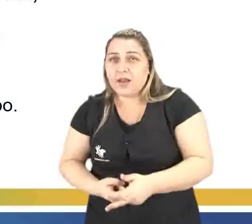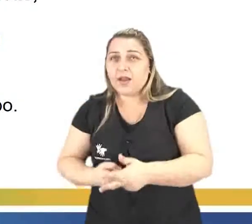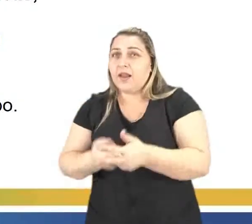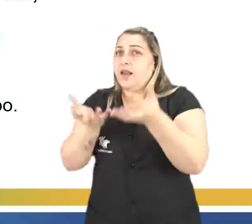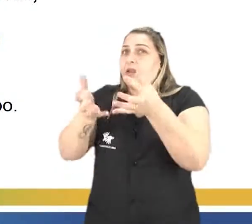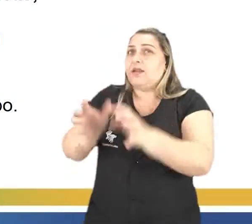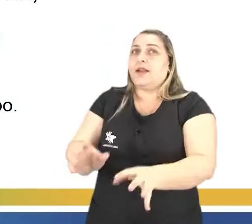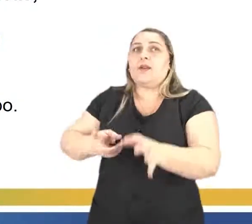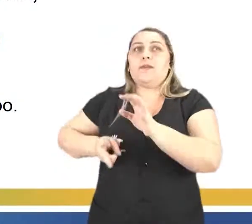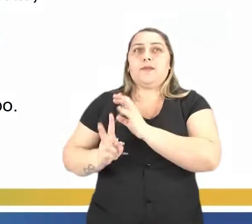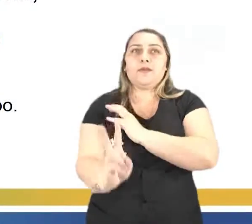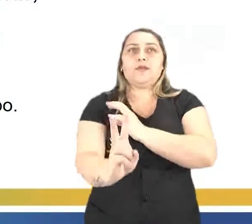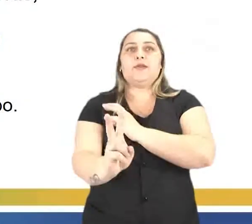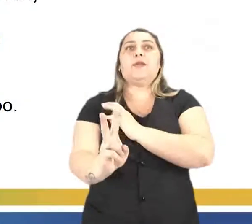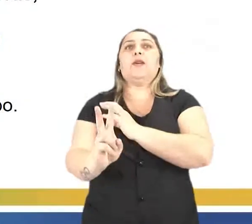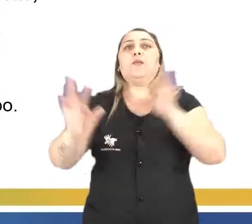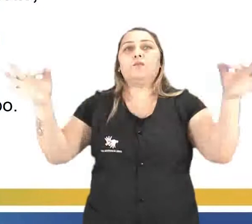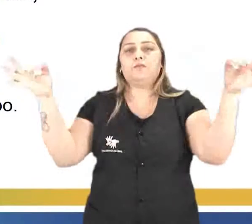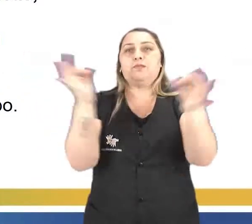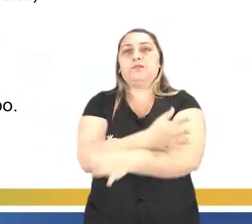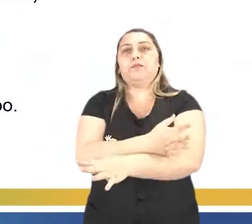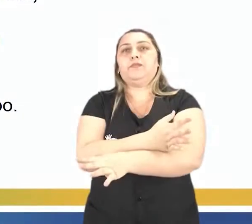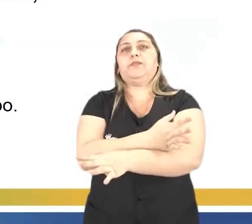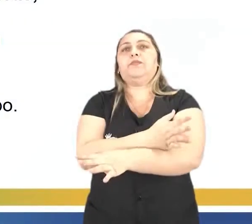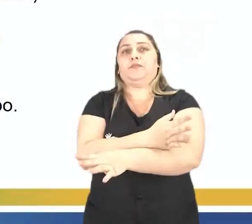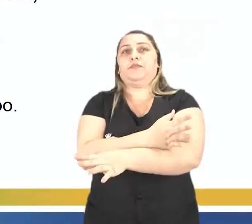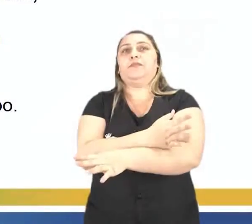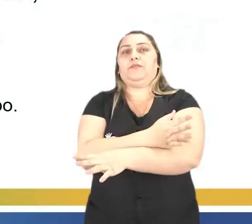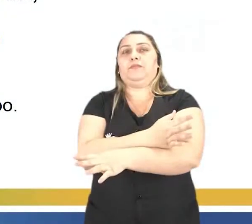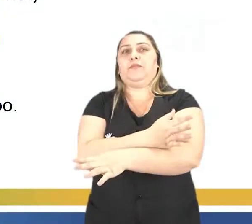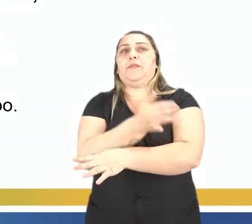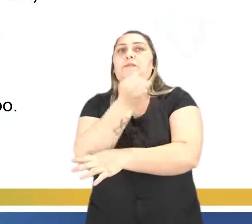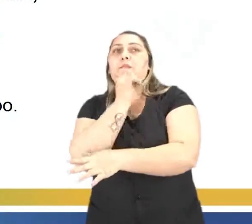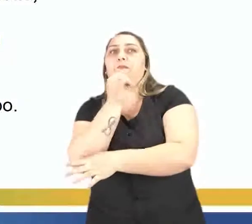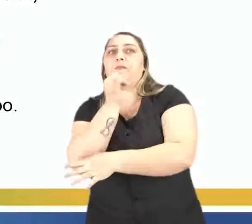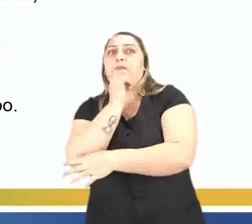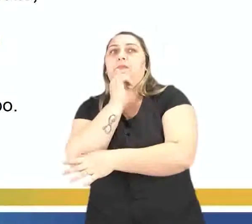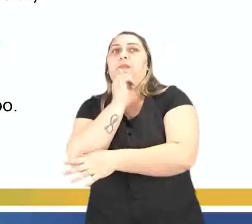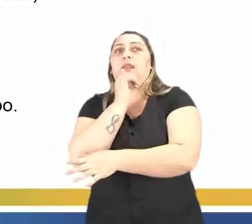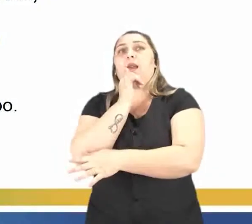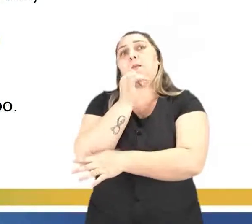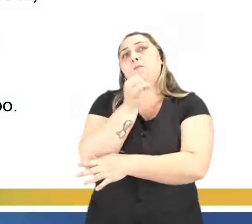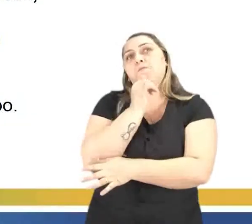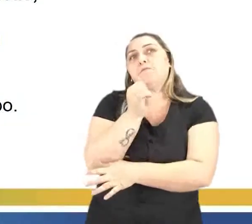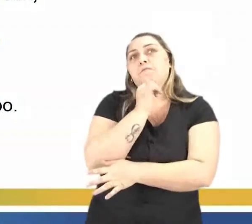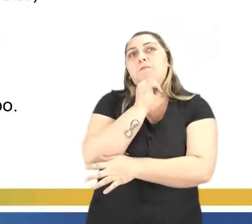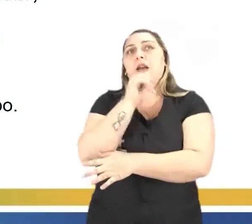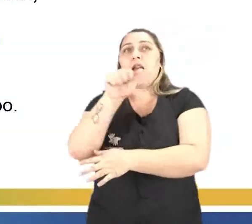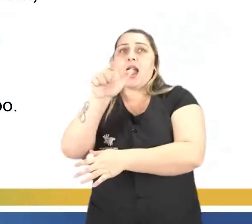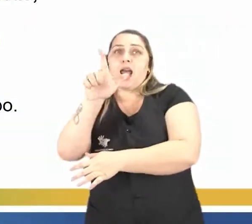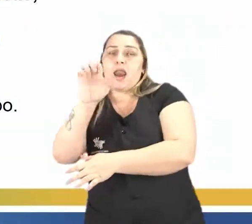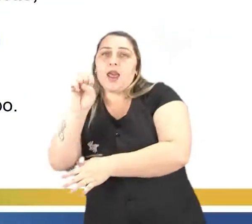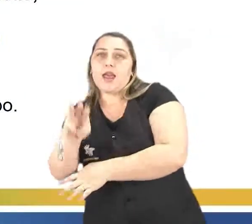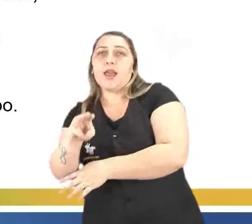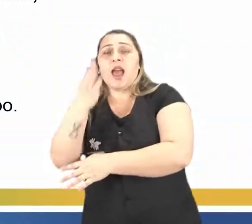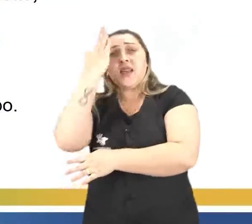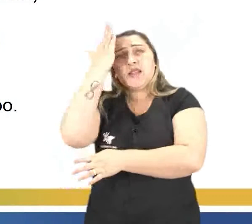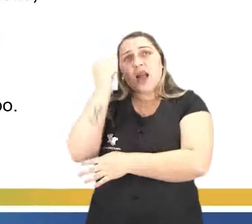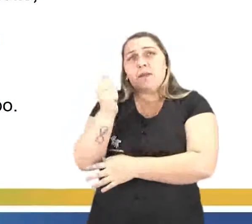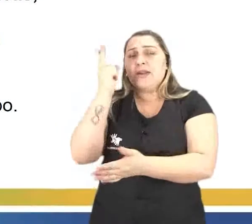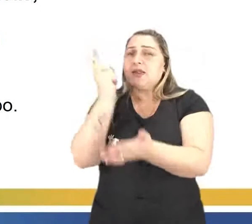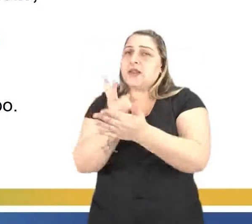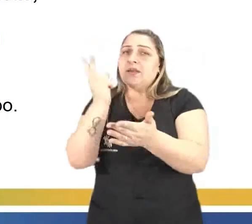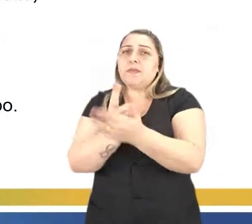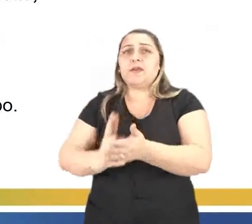excusativas, continuativas e conclusivas, tá bom? Por exemplo, além disso, isto é, a saber. Então, sempre